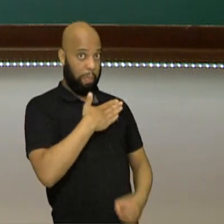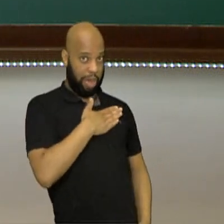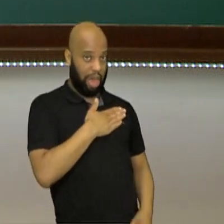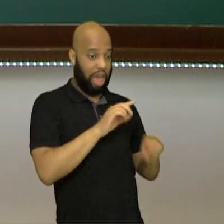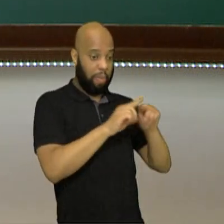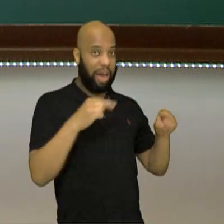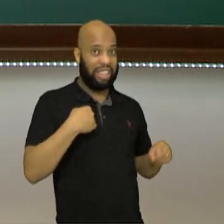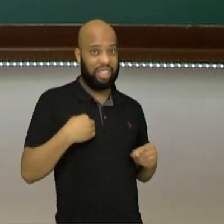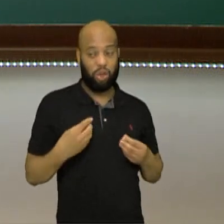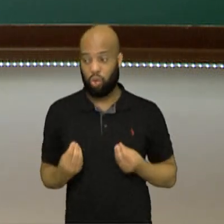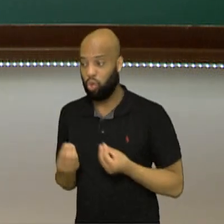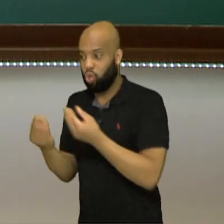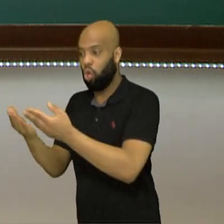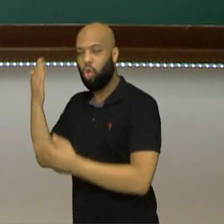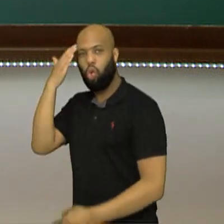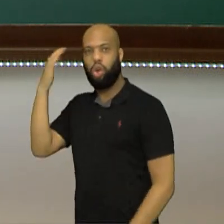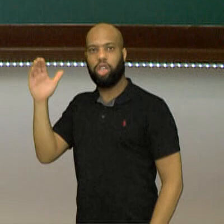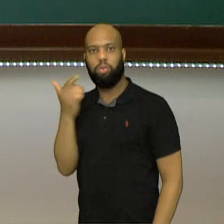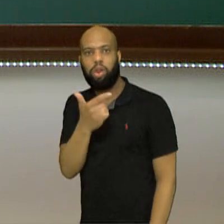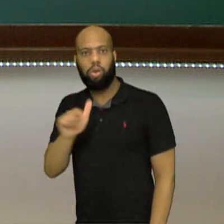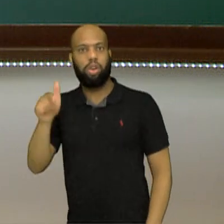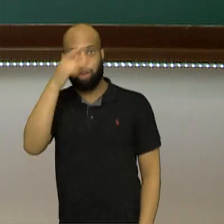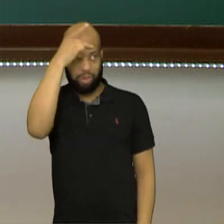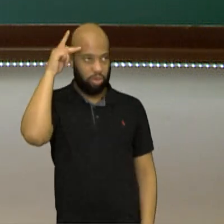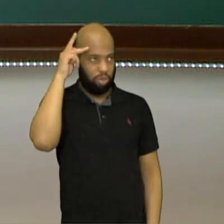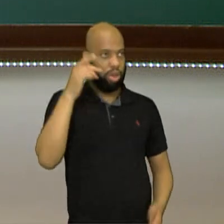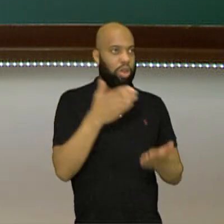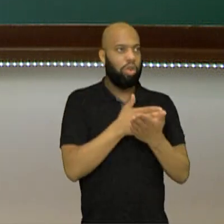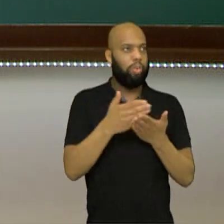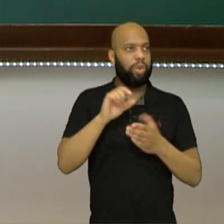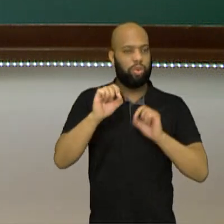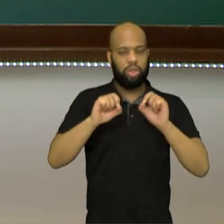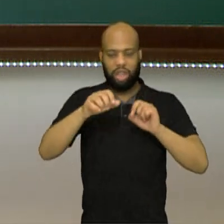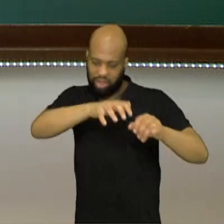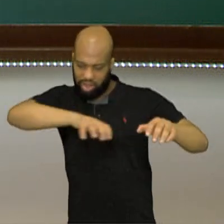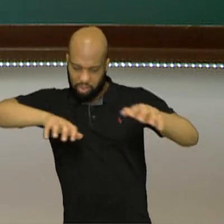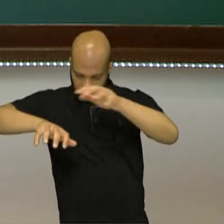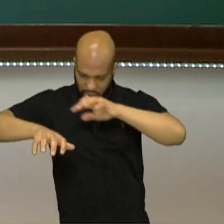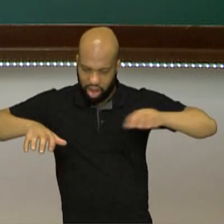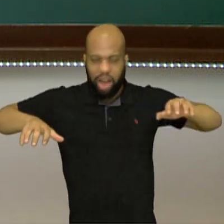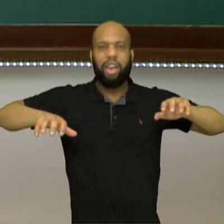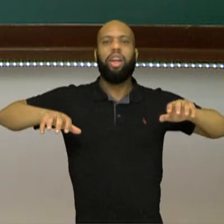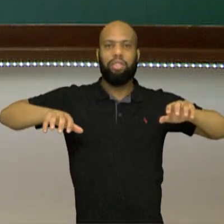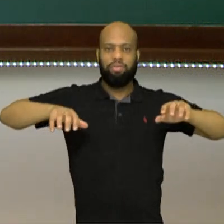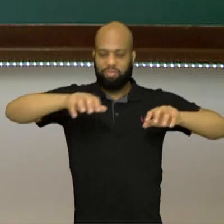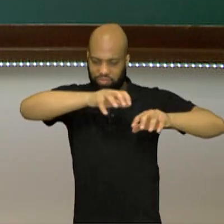vai ser de outra pessoa. Isso começa a divisão do poder na Europa, a